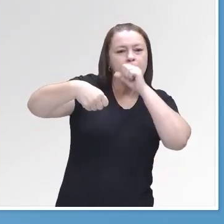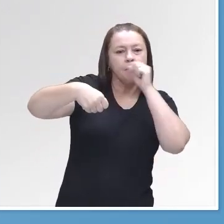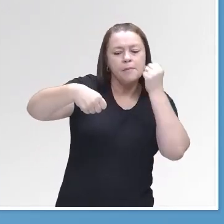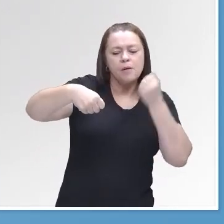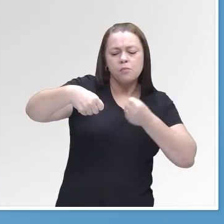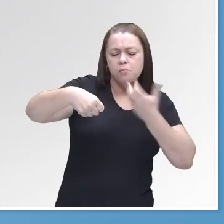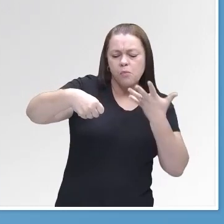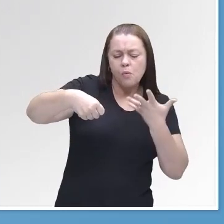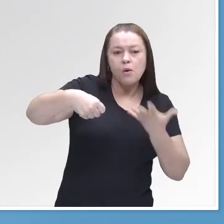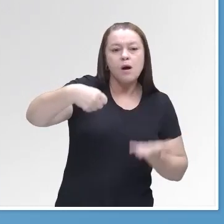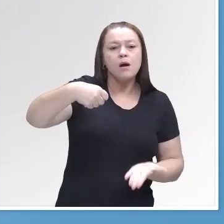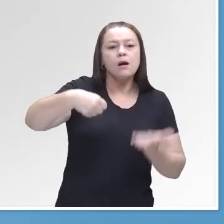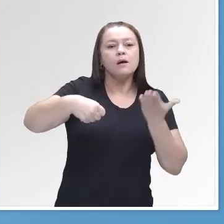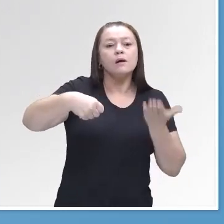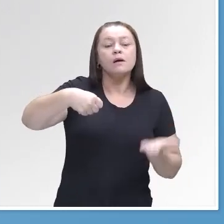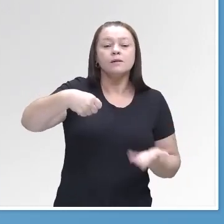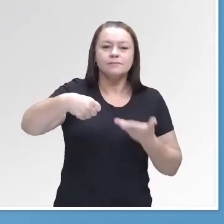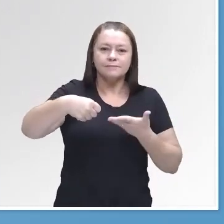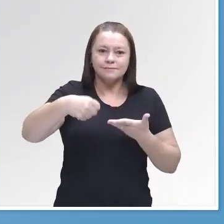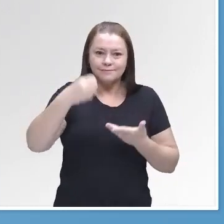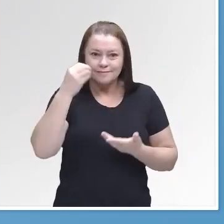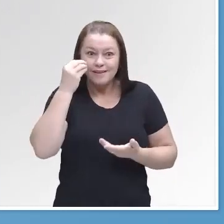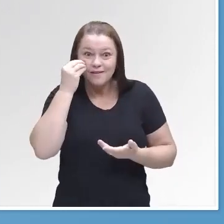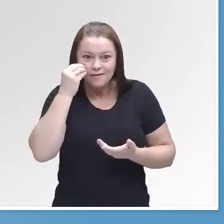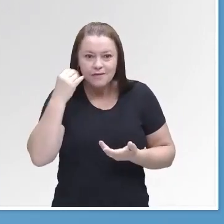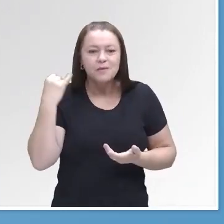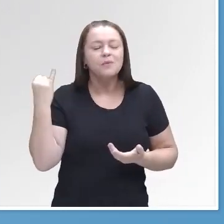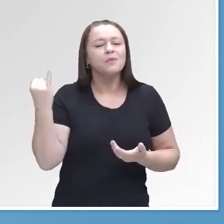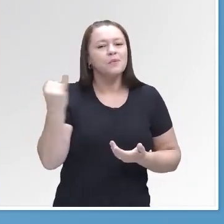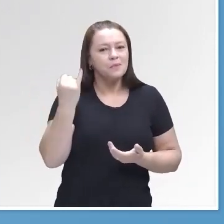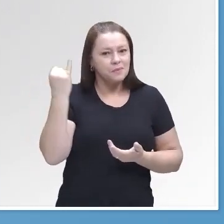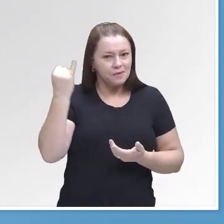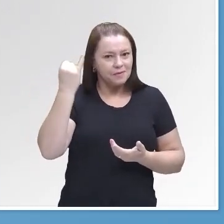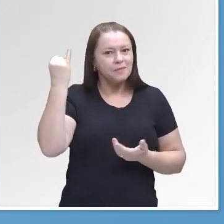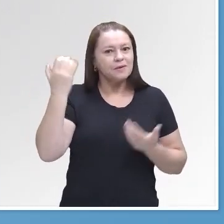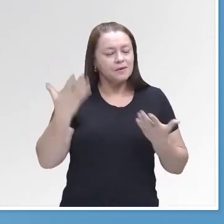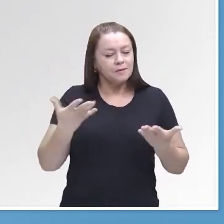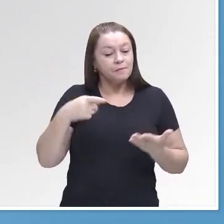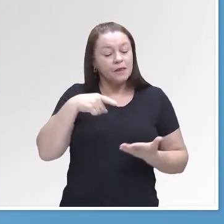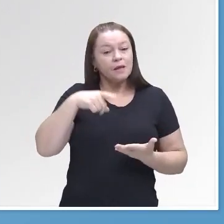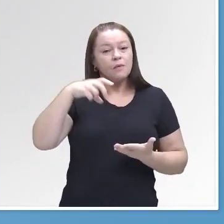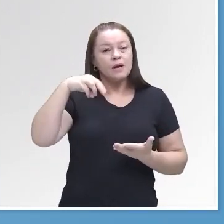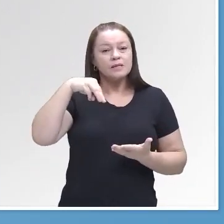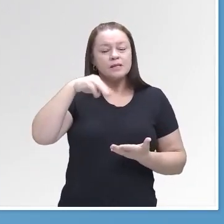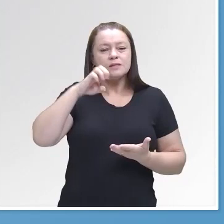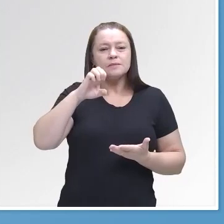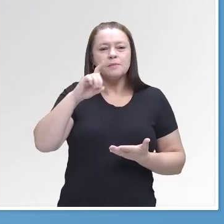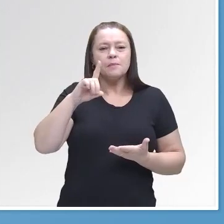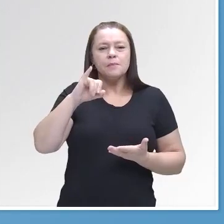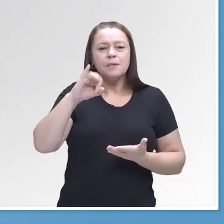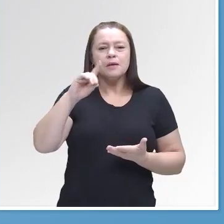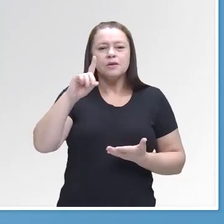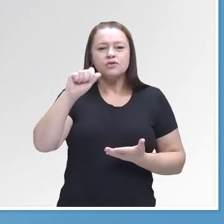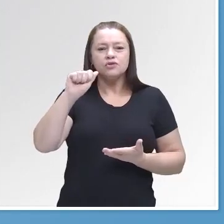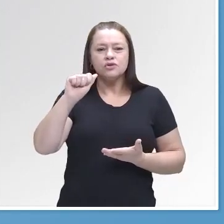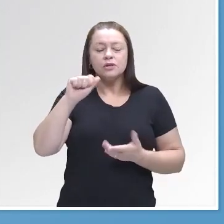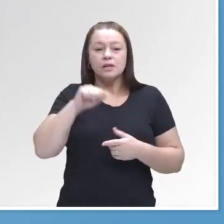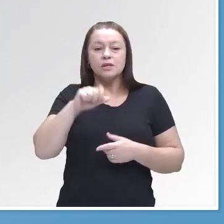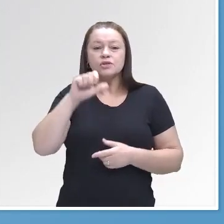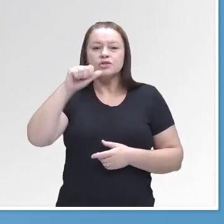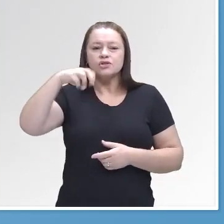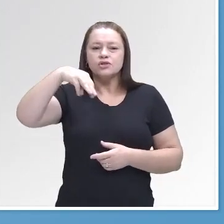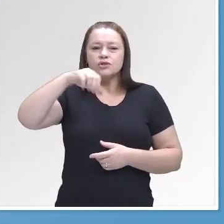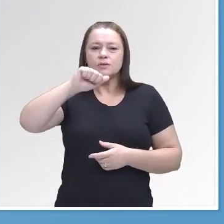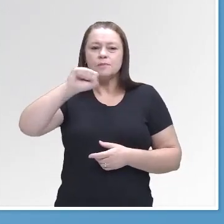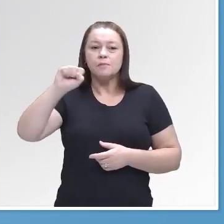pagamento. Olha como é importante. Então as medidas de massa são usadas